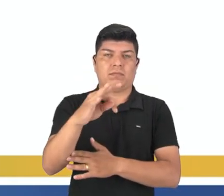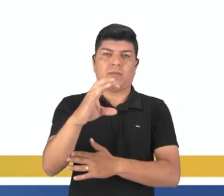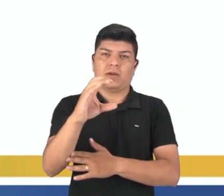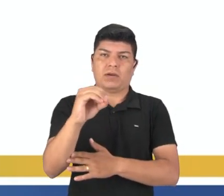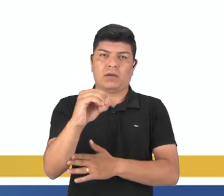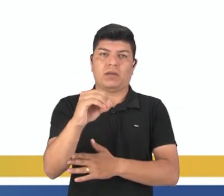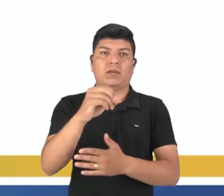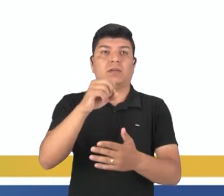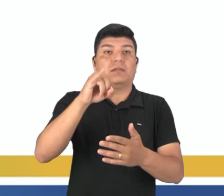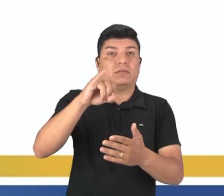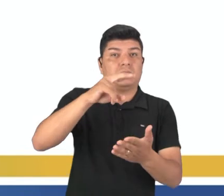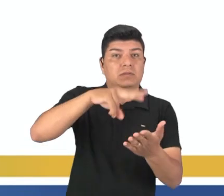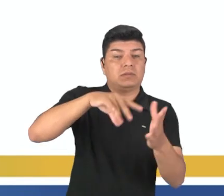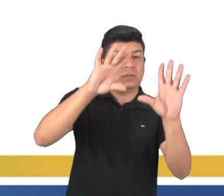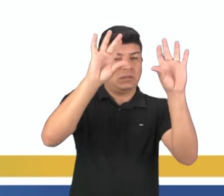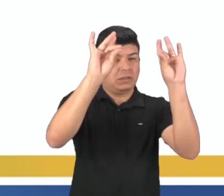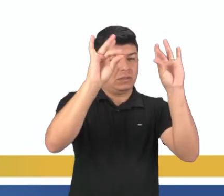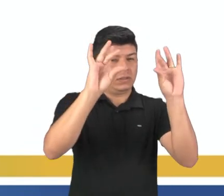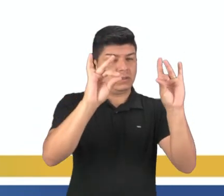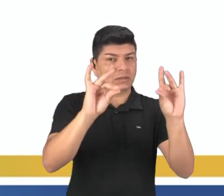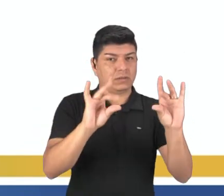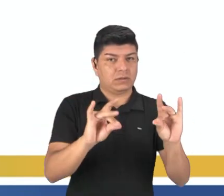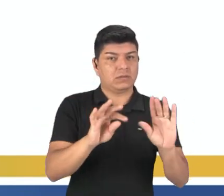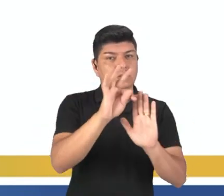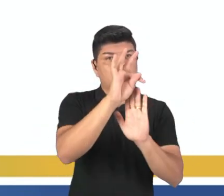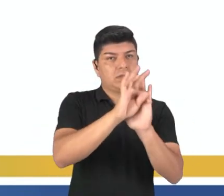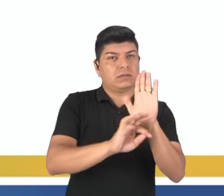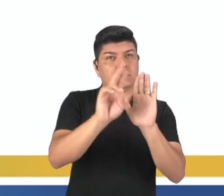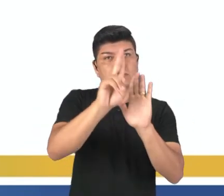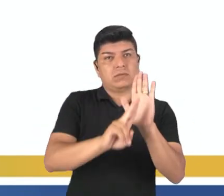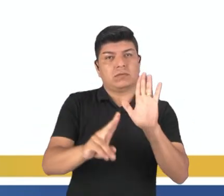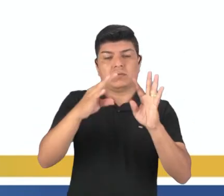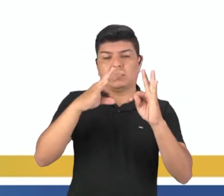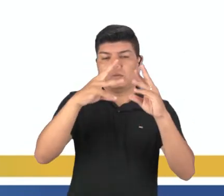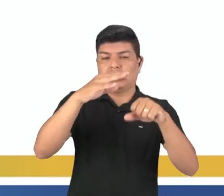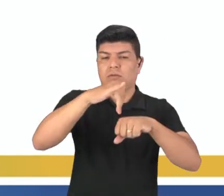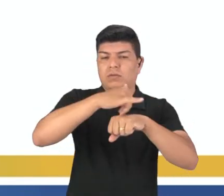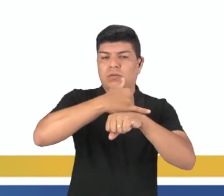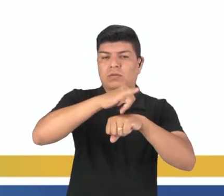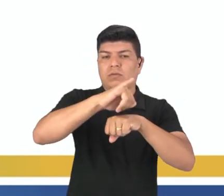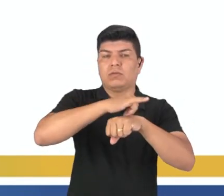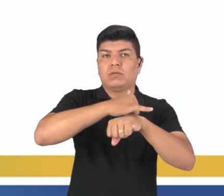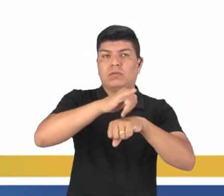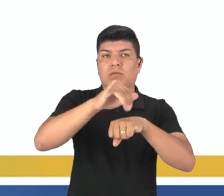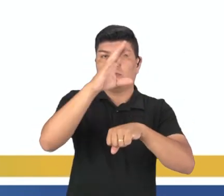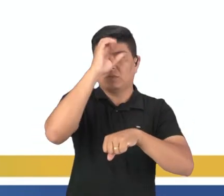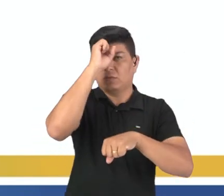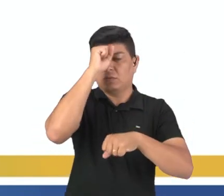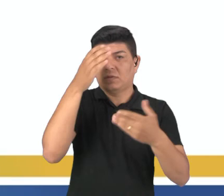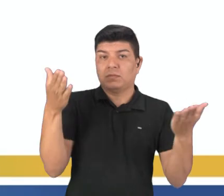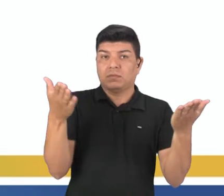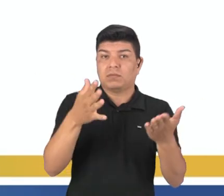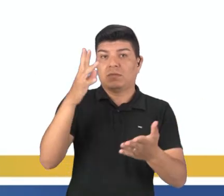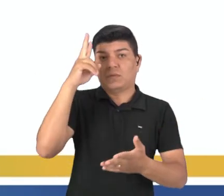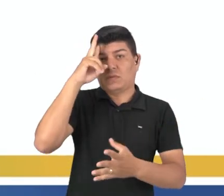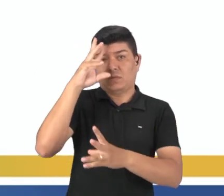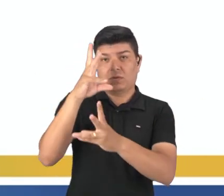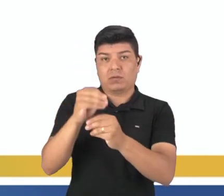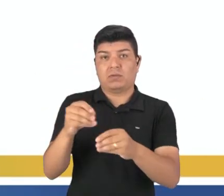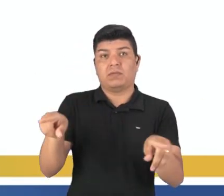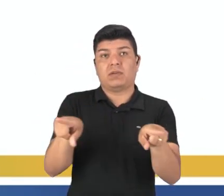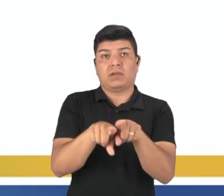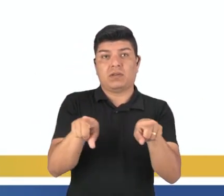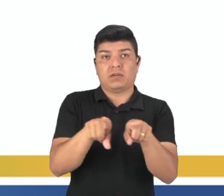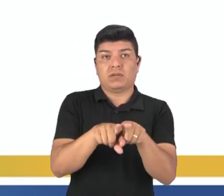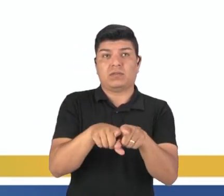pessoal se você fizer uma leitura detalhada desse texto usando todas as estratégias que vocês aprenderam hoje o relembraram